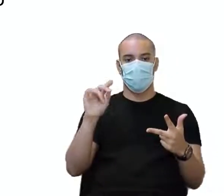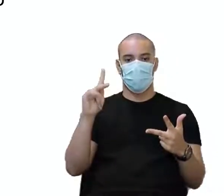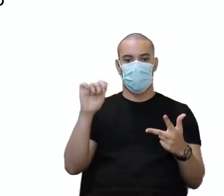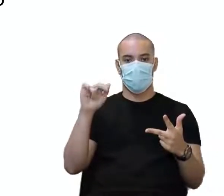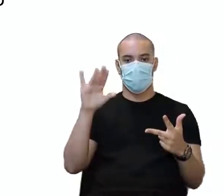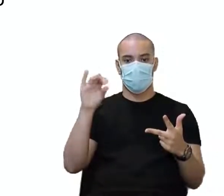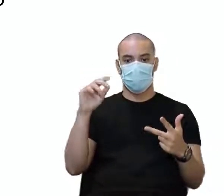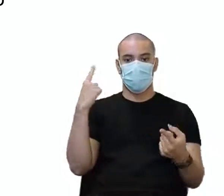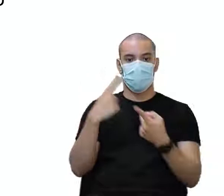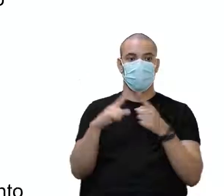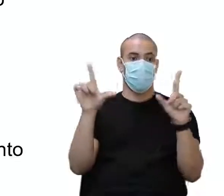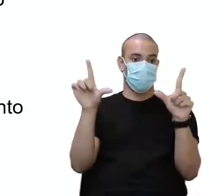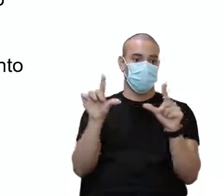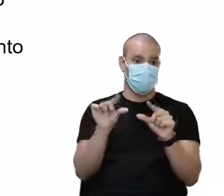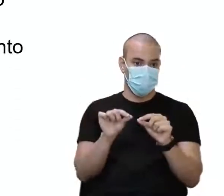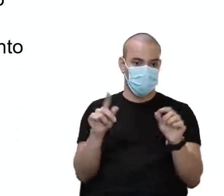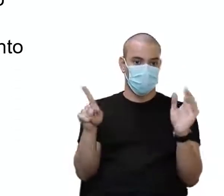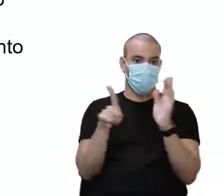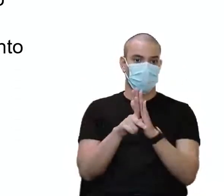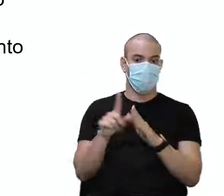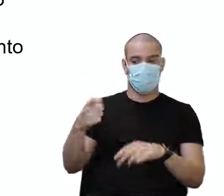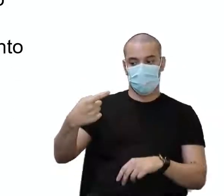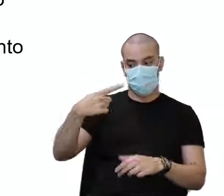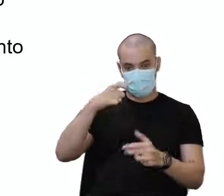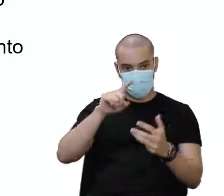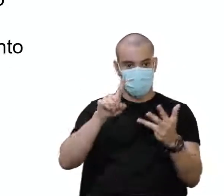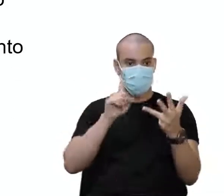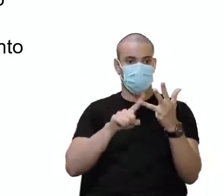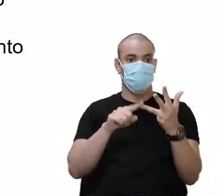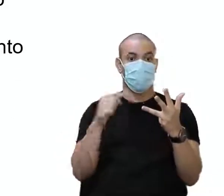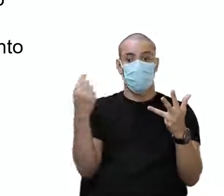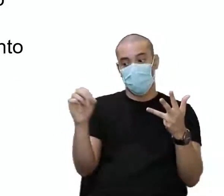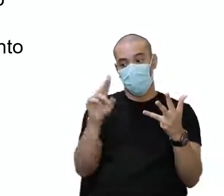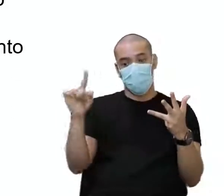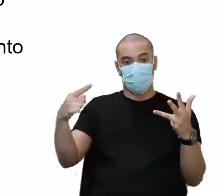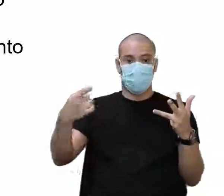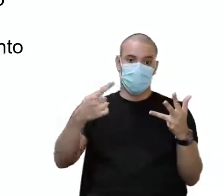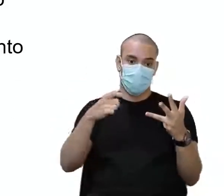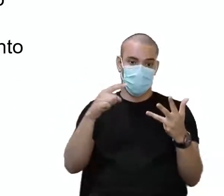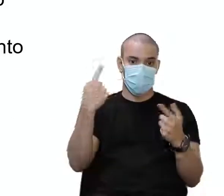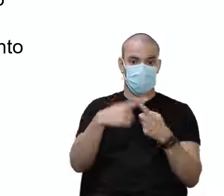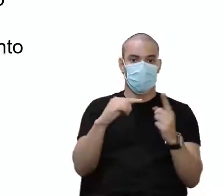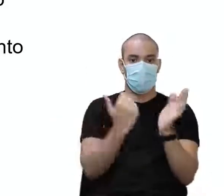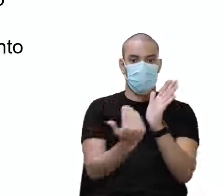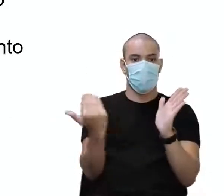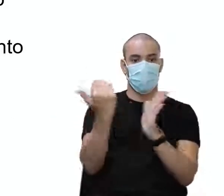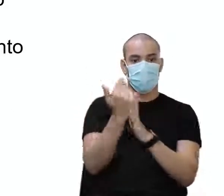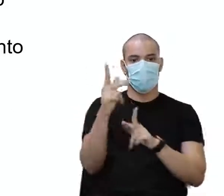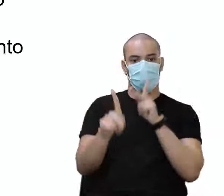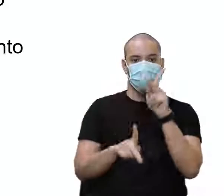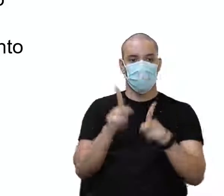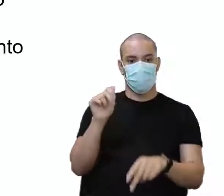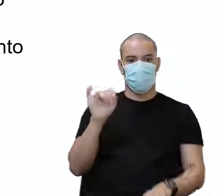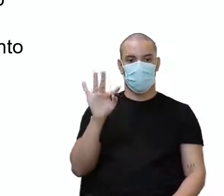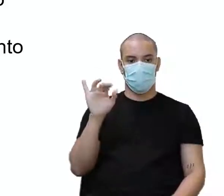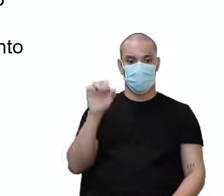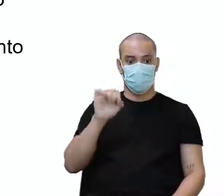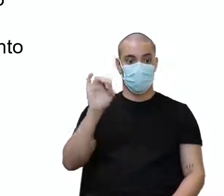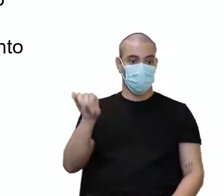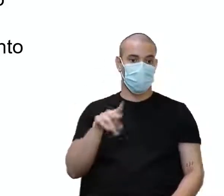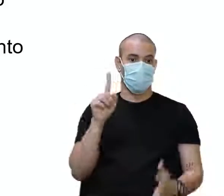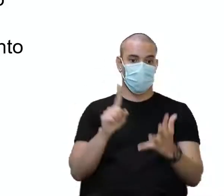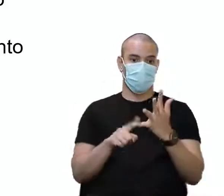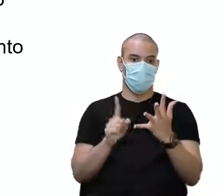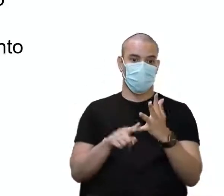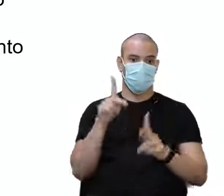devido à redução no estoque de copépodos. Do estoque de copépodes em função do aumento da população de atuns ou